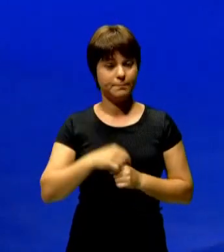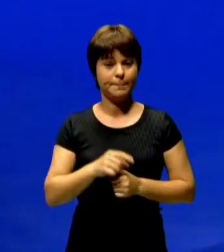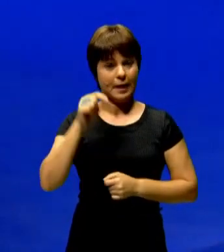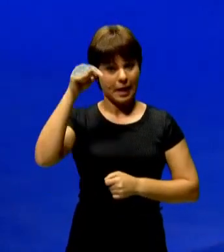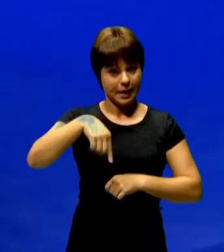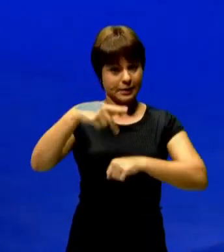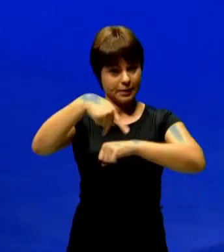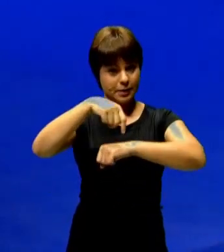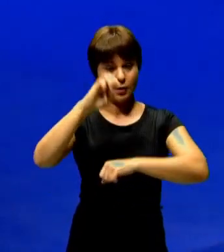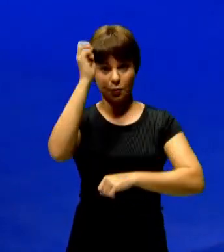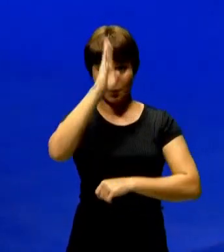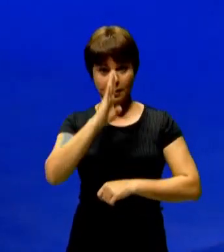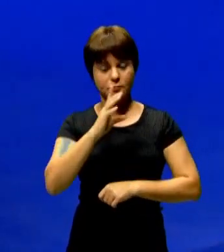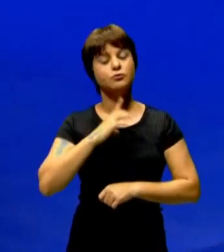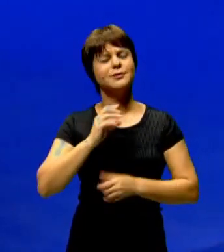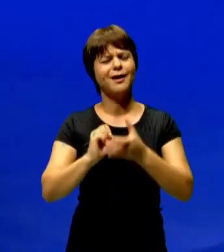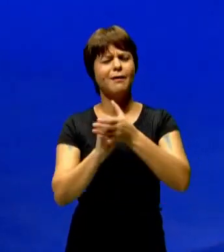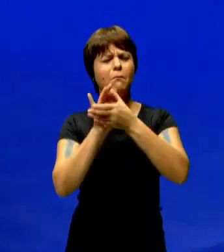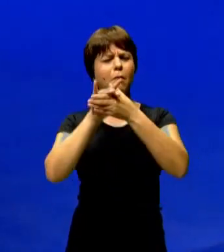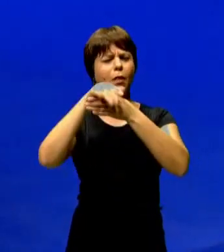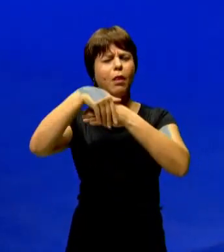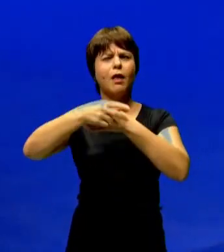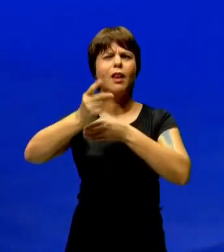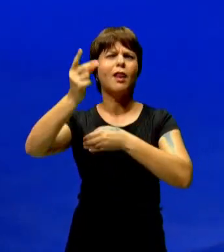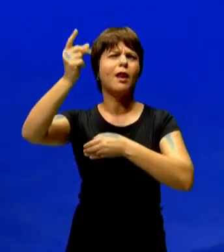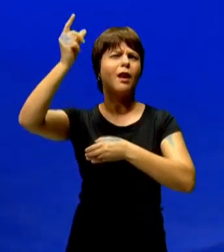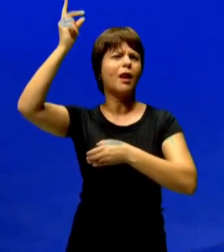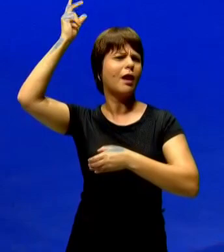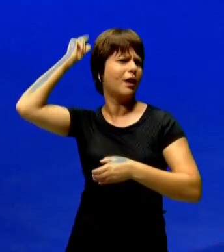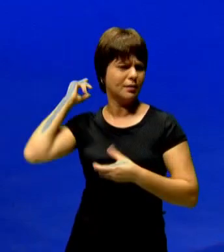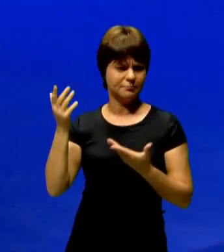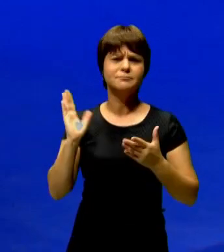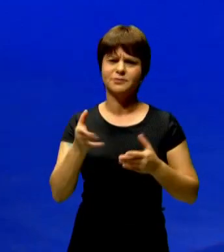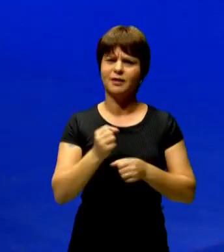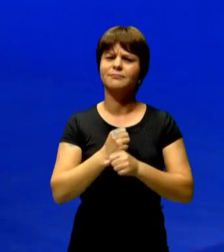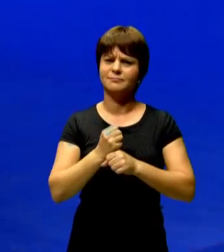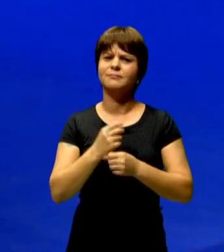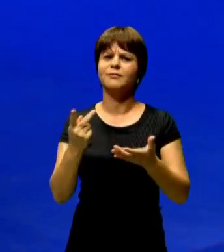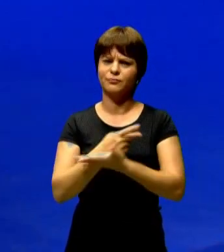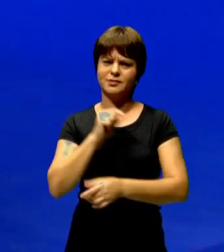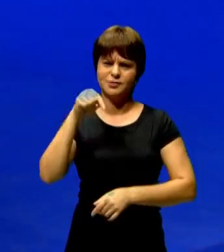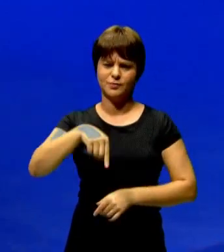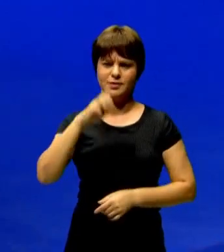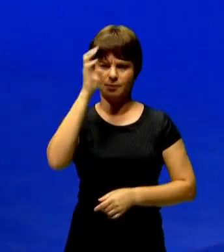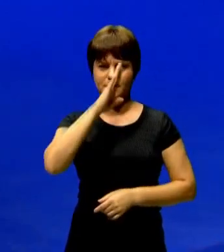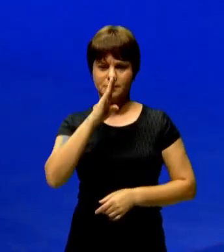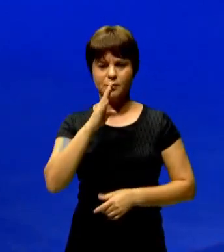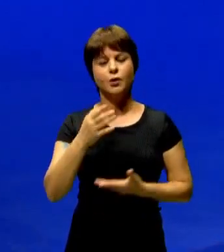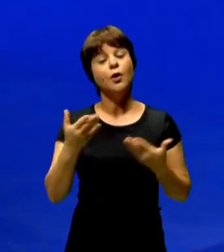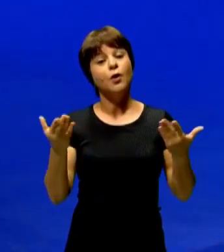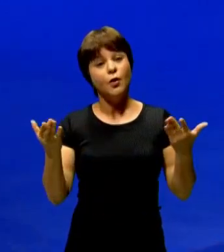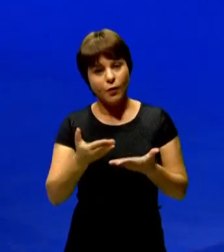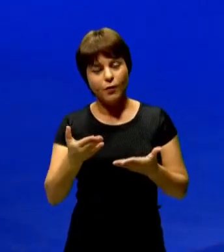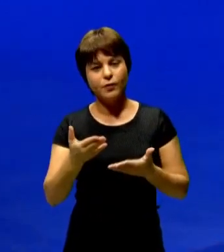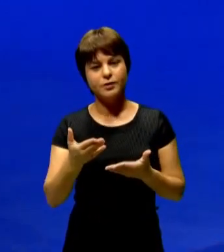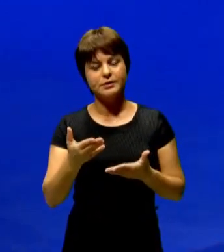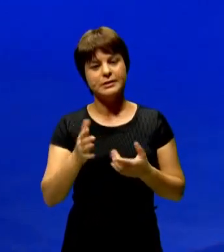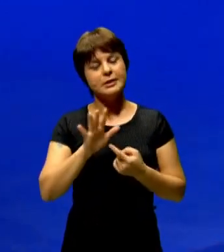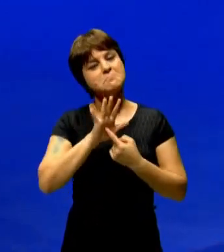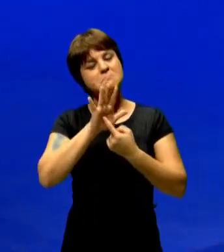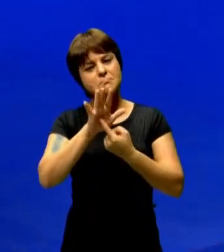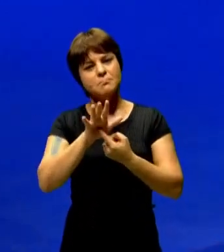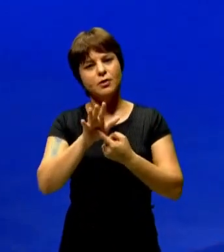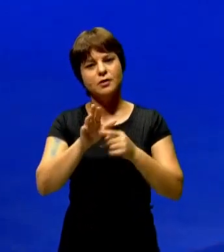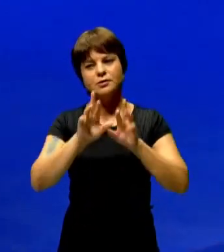nós já tivemos atividade vulcânica, mas há muito tempo atrás. Muitas dessas atividades hoje dão lugar para série